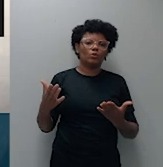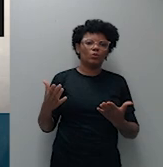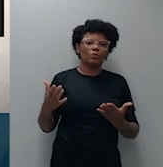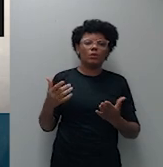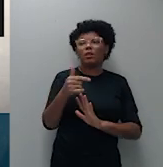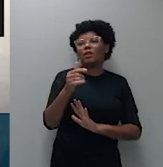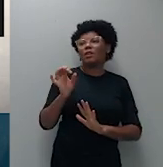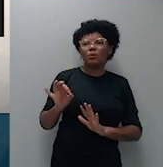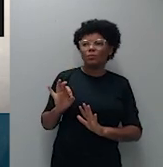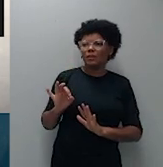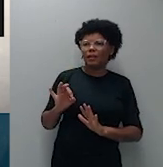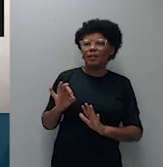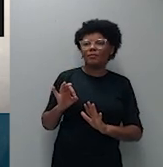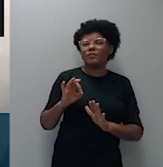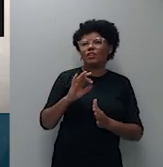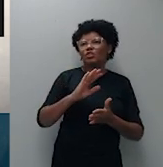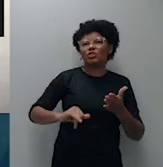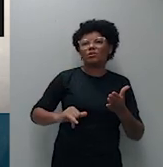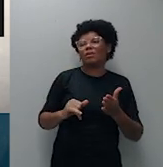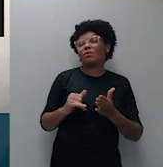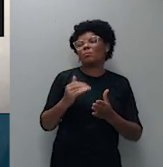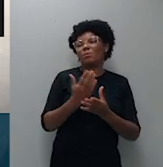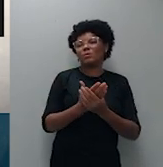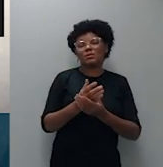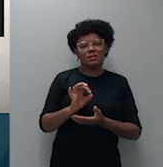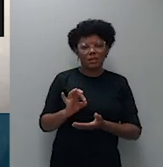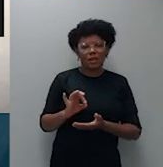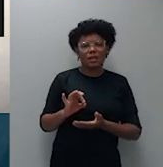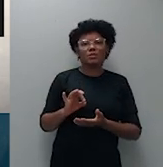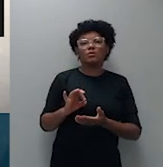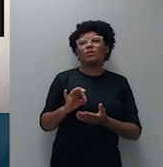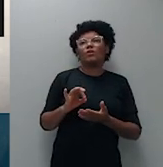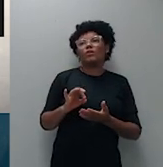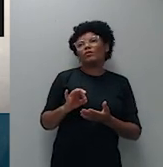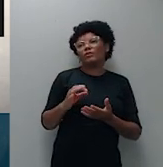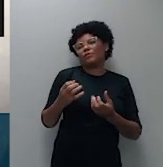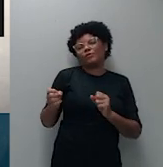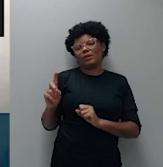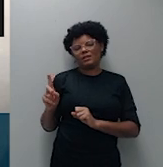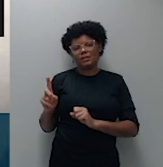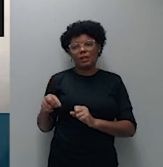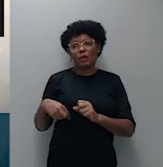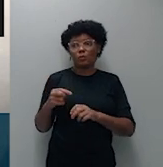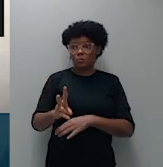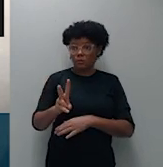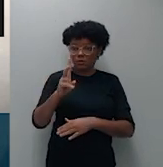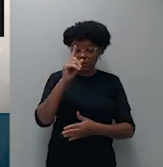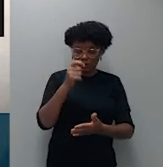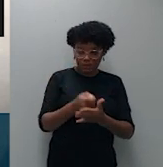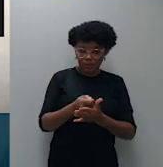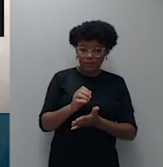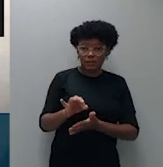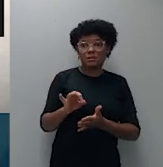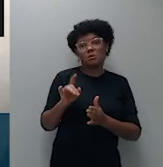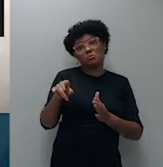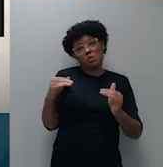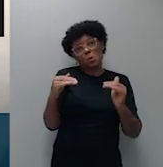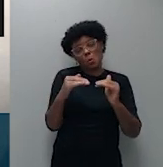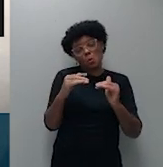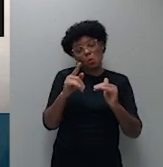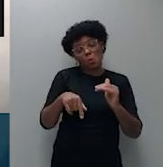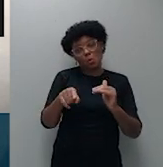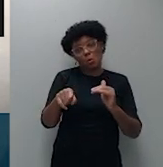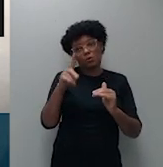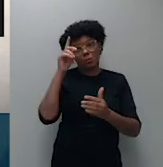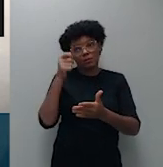estou destaque-se que não houve suspensão nacional dos processos estão decidindo entendeu suspensão mantendo a decisão está em conformidade